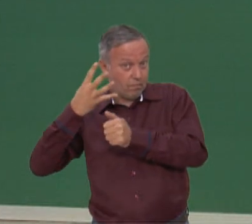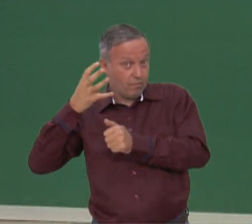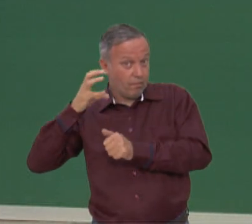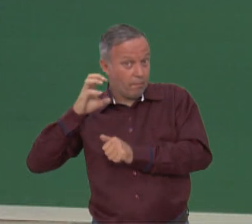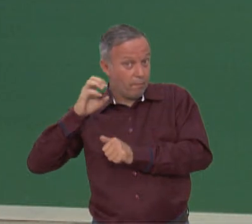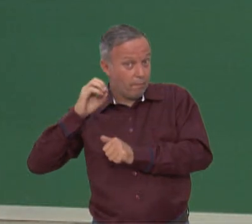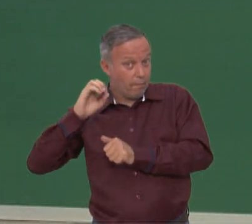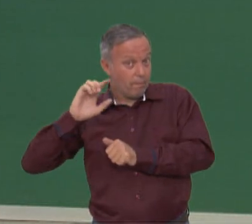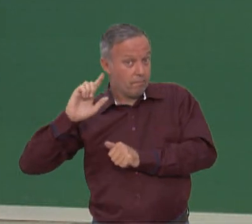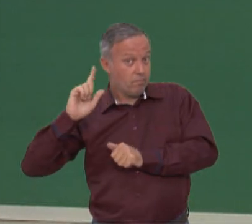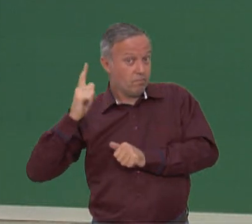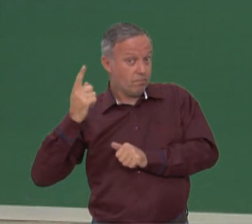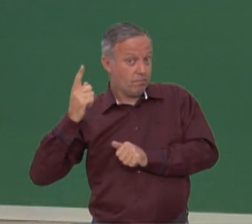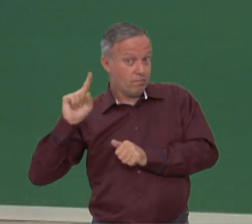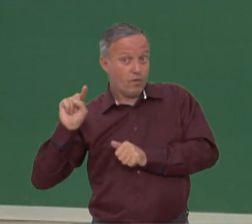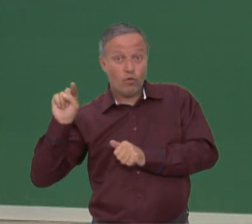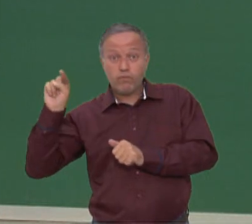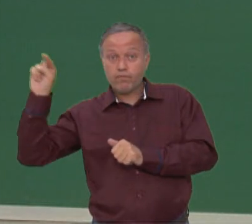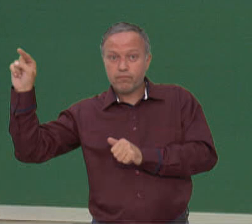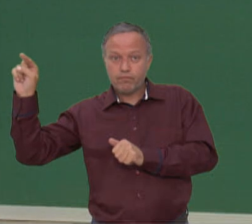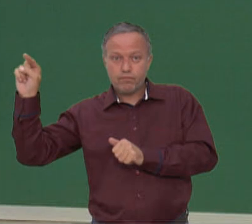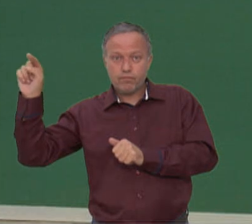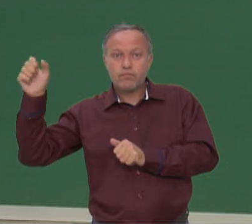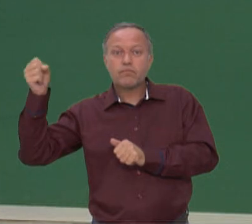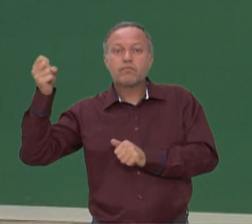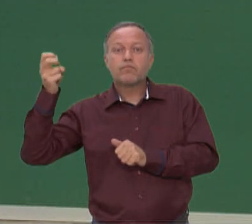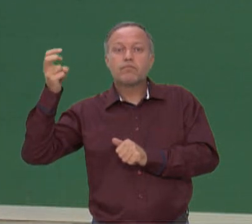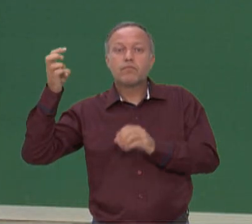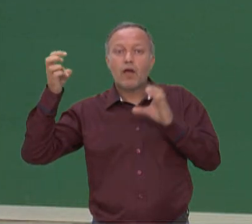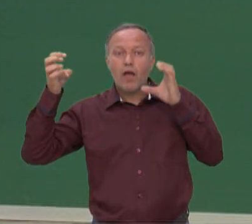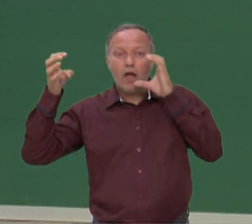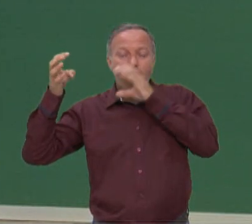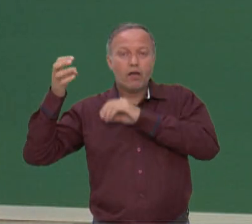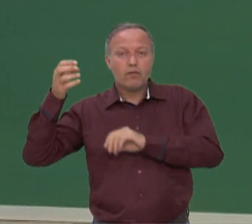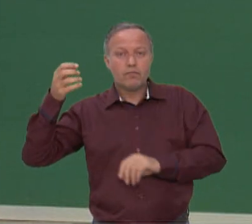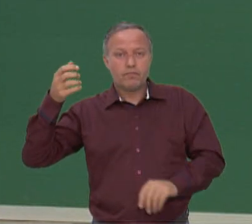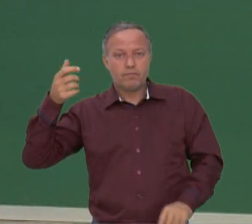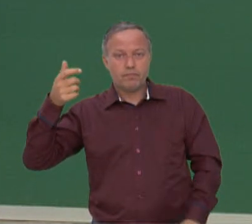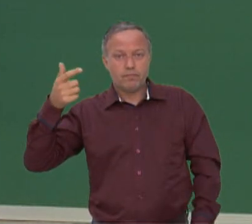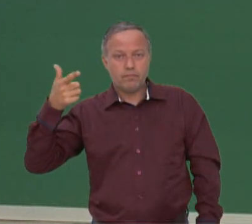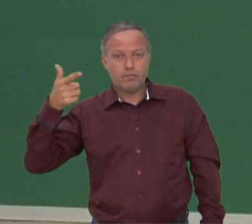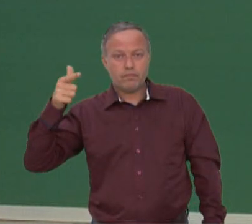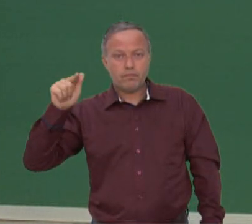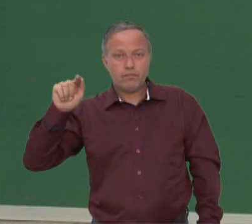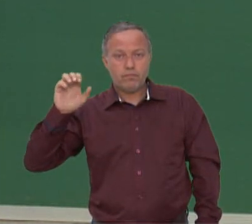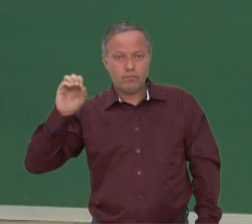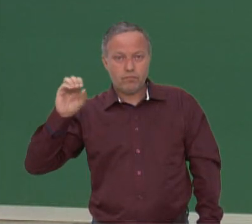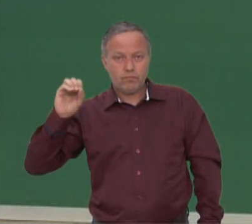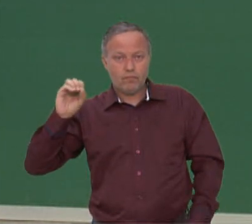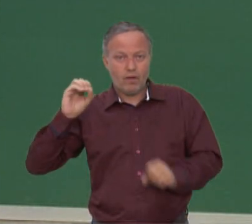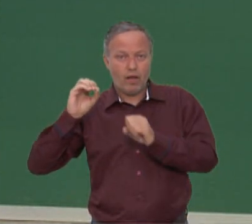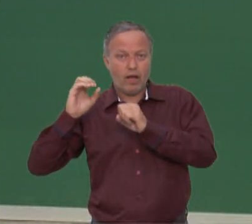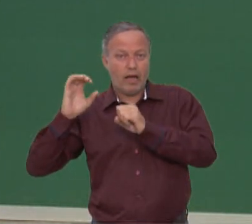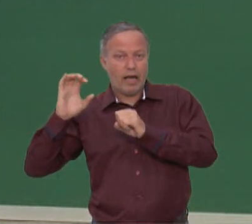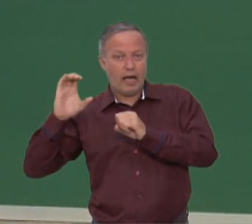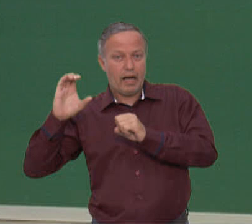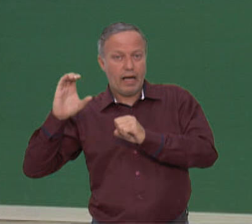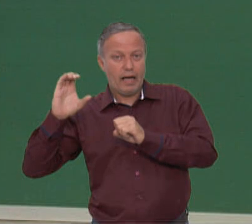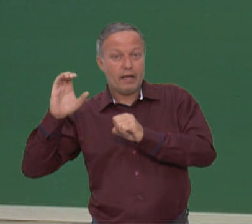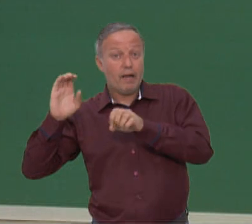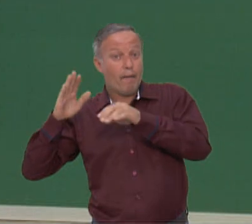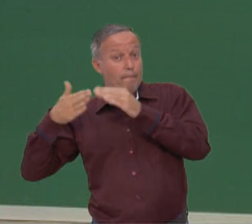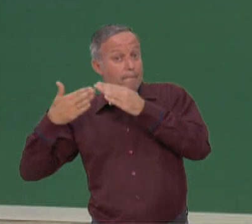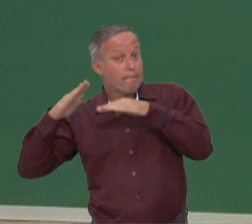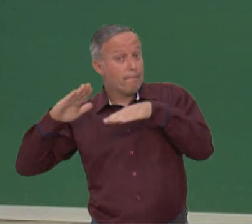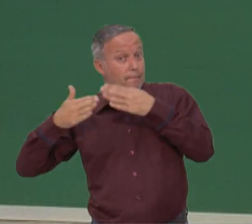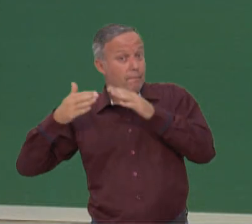e lá ao final teremos uma quantidade de calor de 2.700 calorias e temos ali uma temperatura de 80